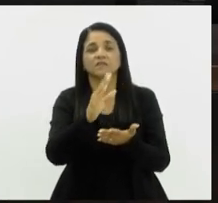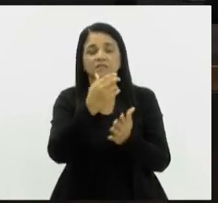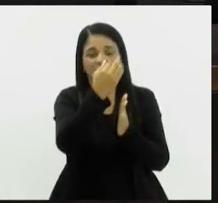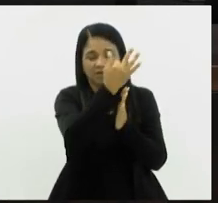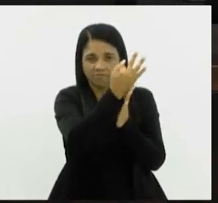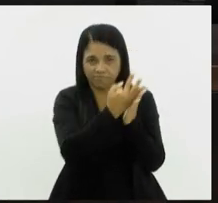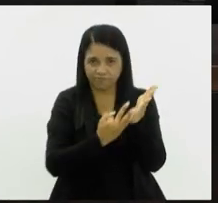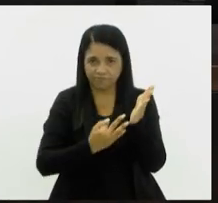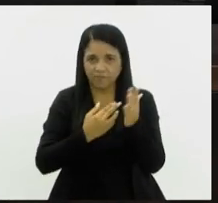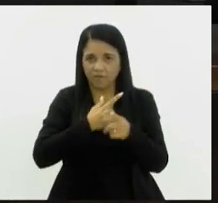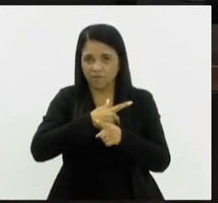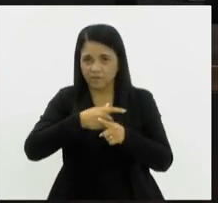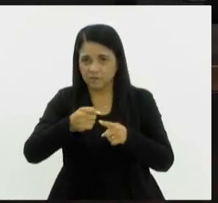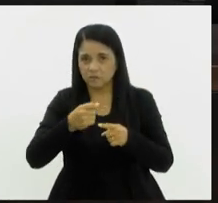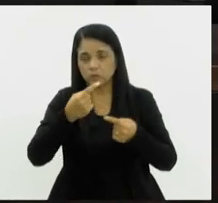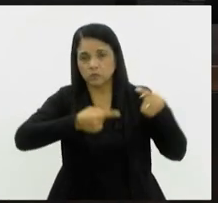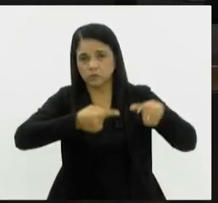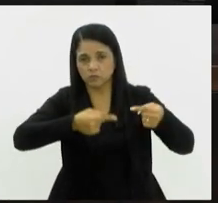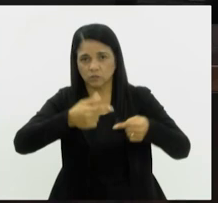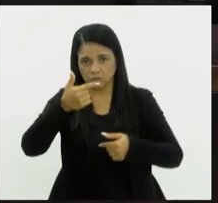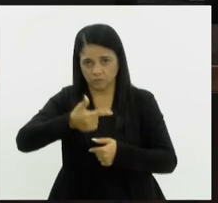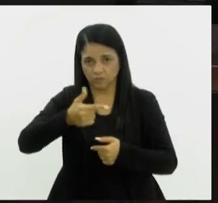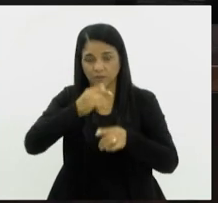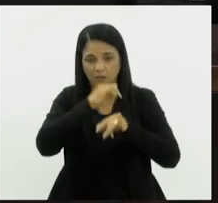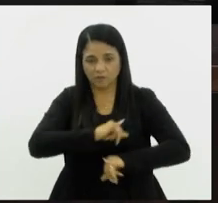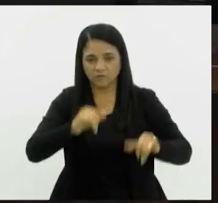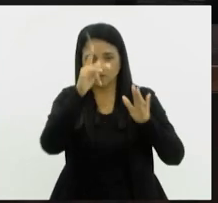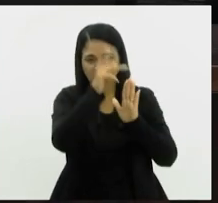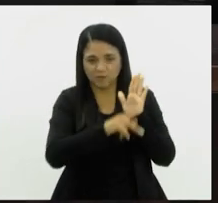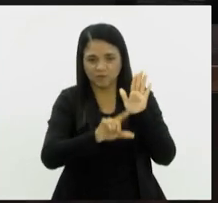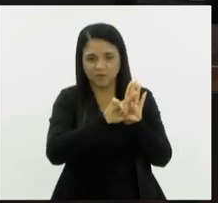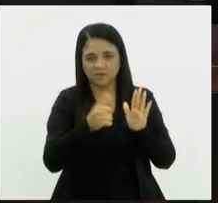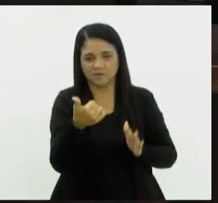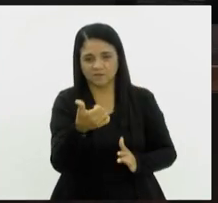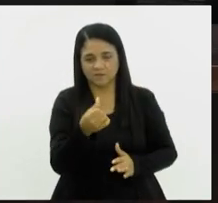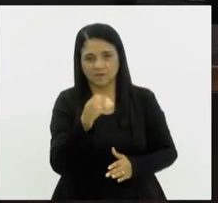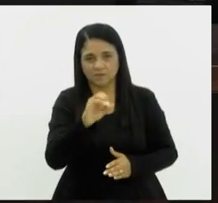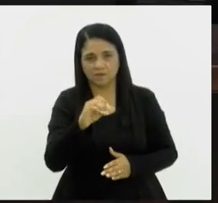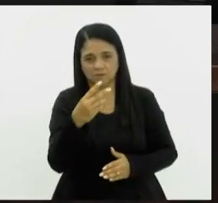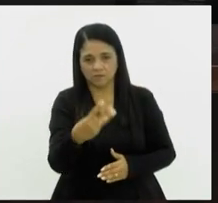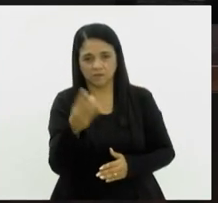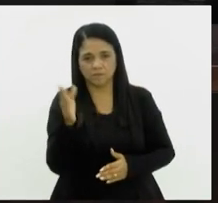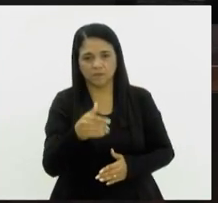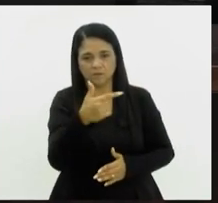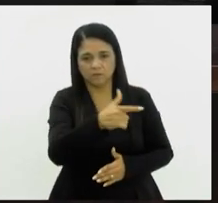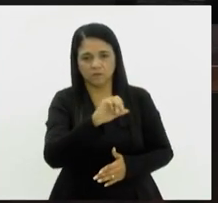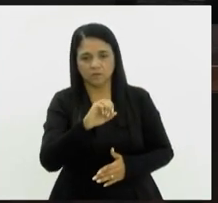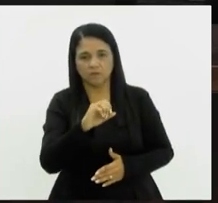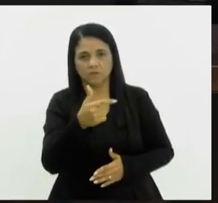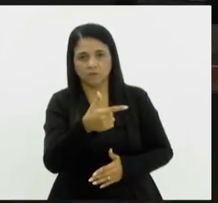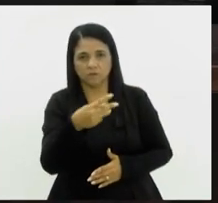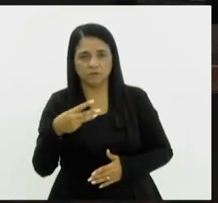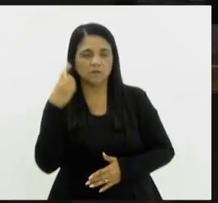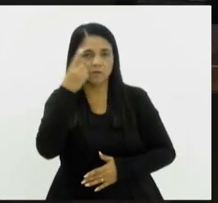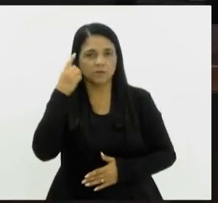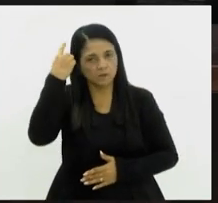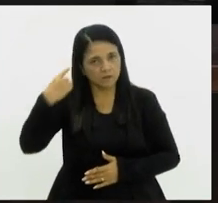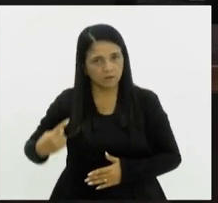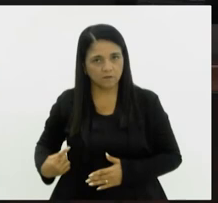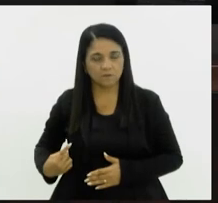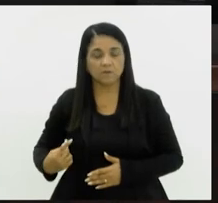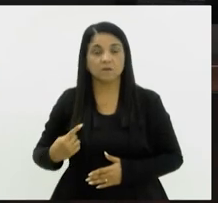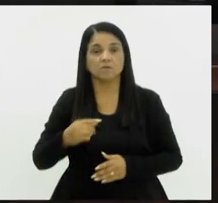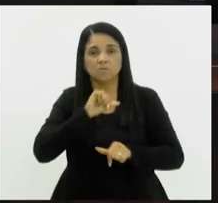do vencido para a segunda discussão. Anuncio o projeto de lei número 1603, de 23, de autoria da deputada Dani Balbi,